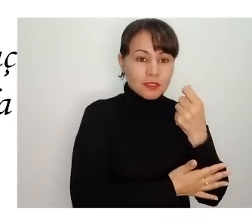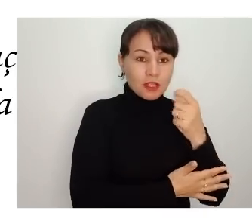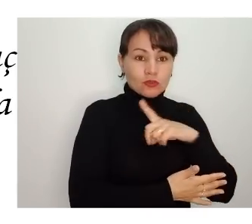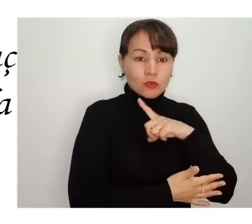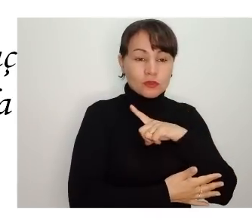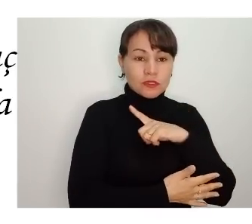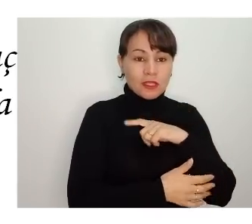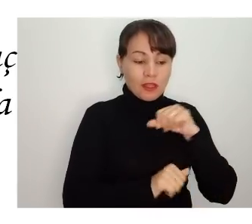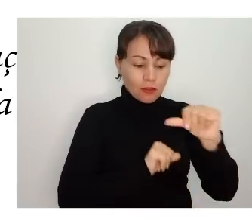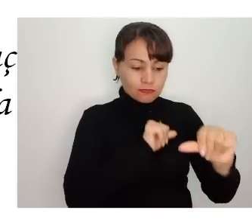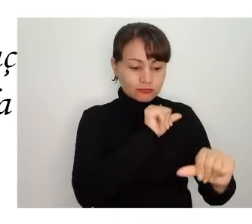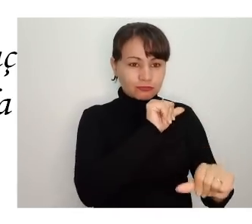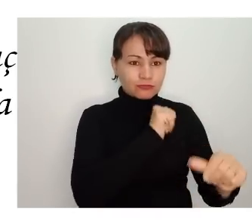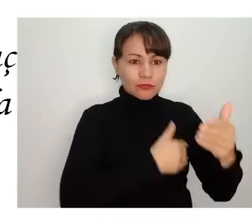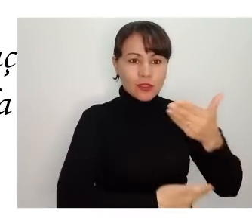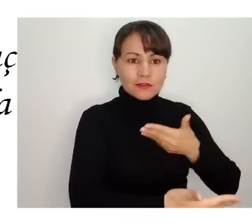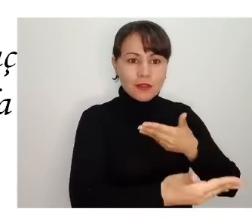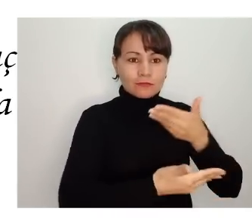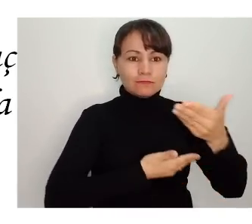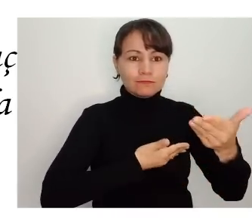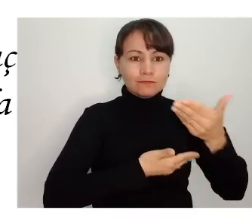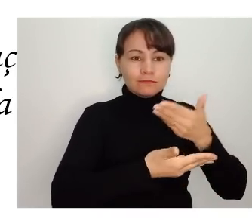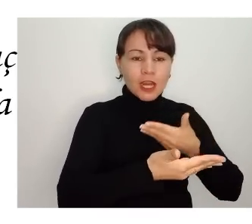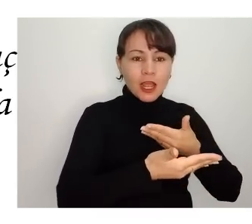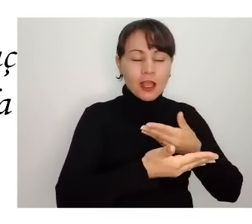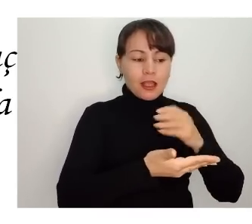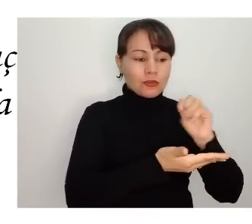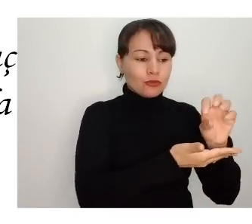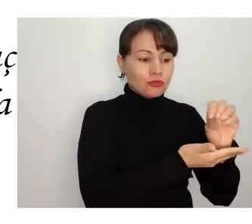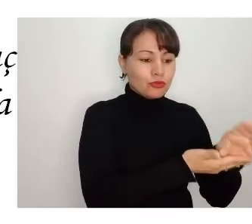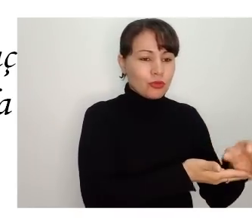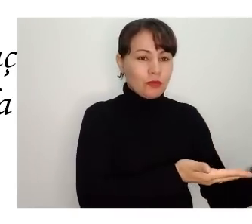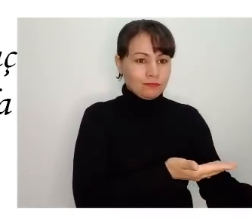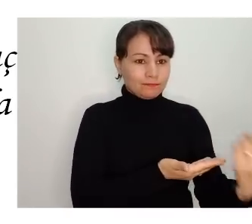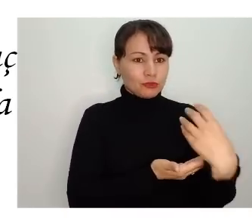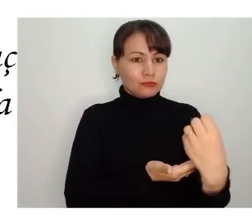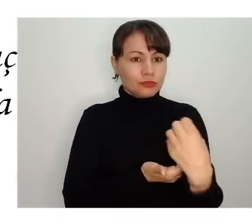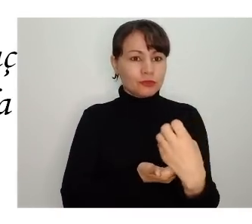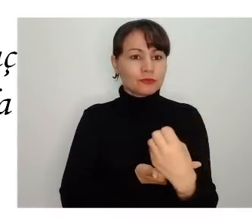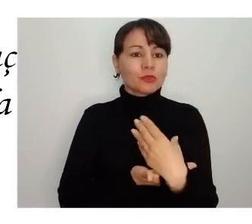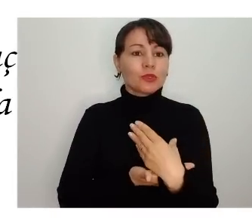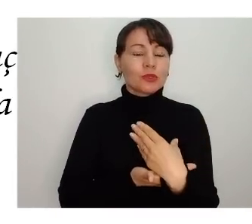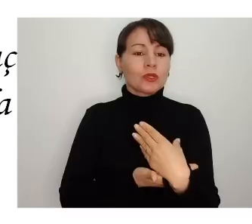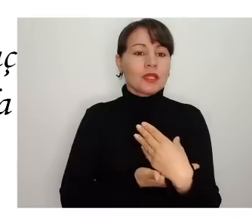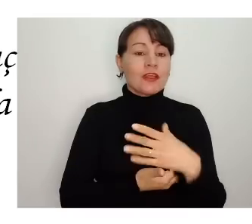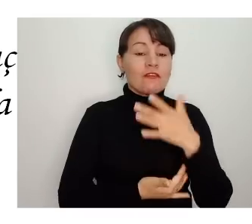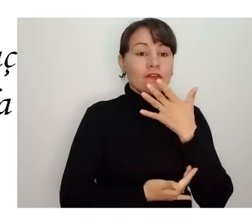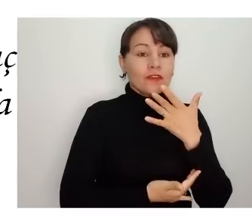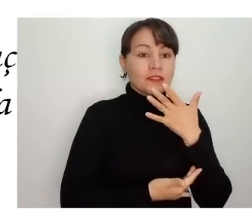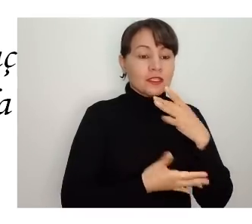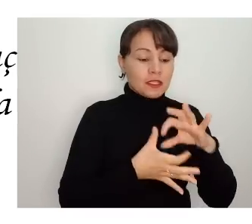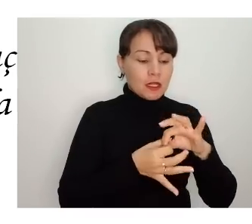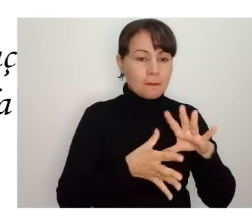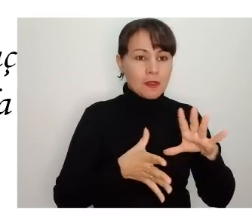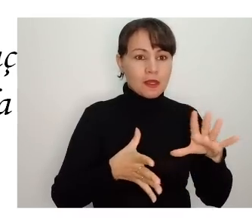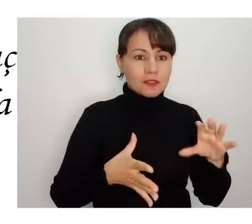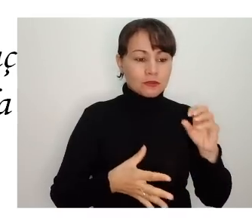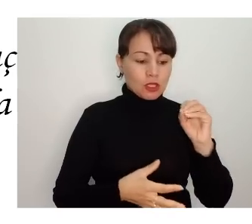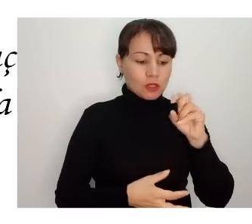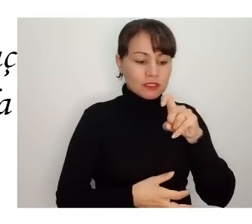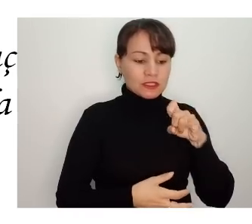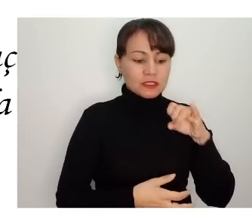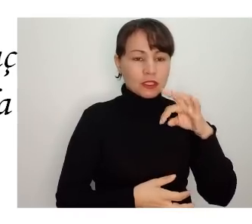nós conseguimos ter essa troca de empatia que facilita a liberação